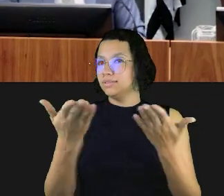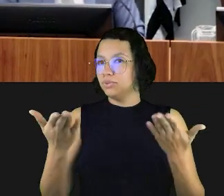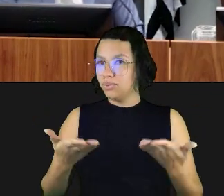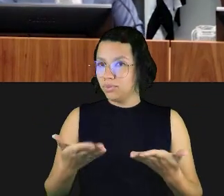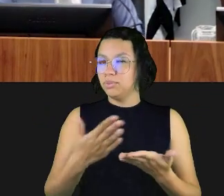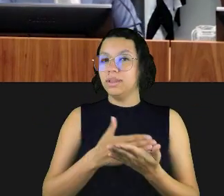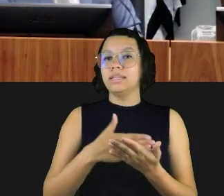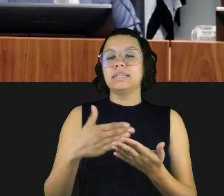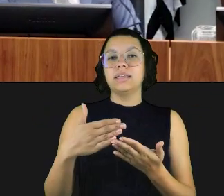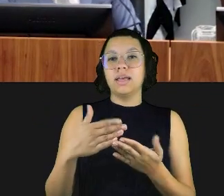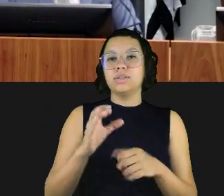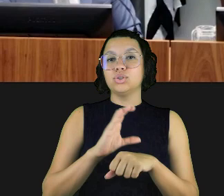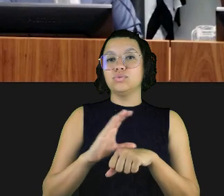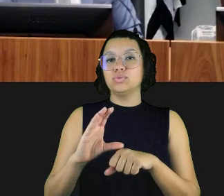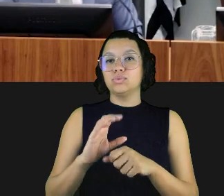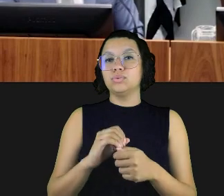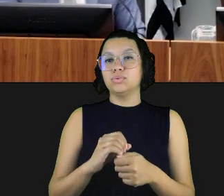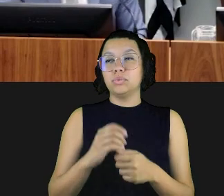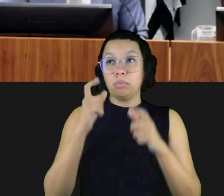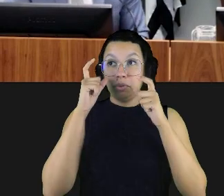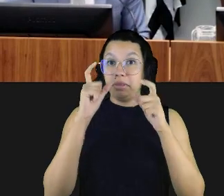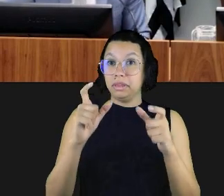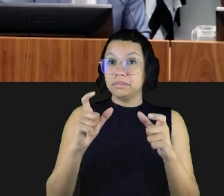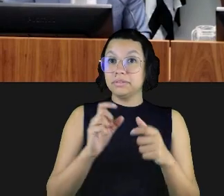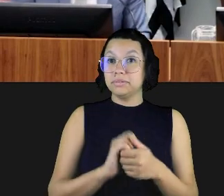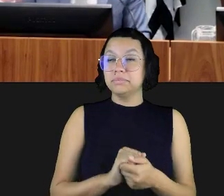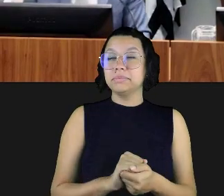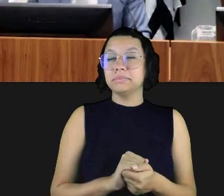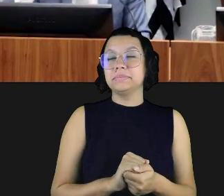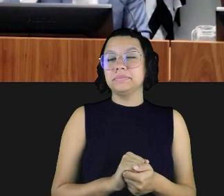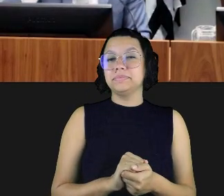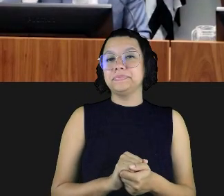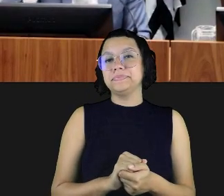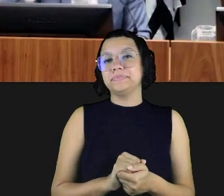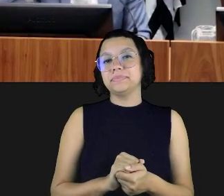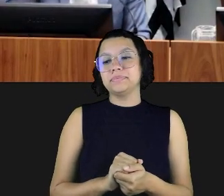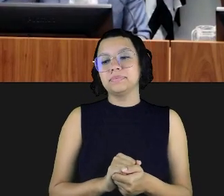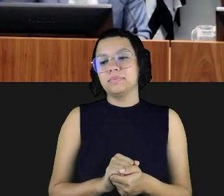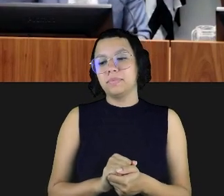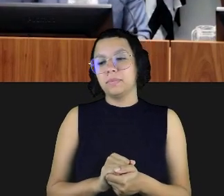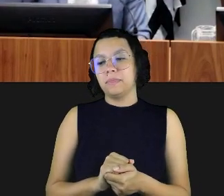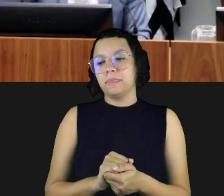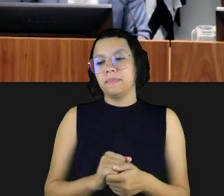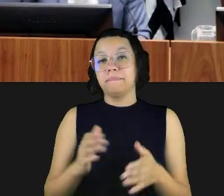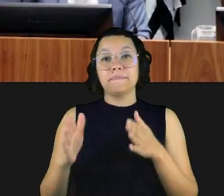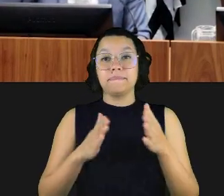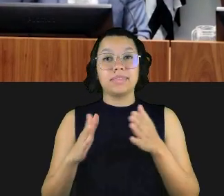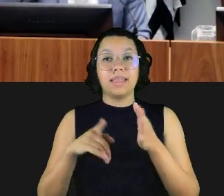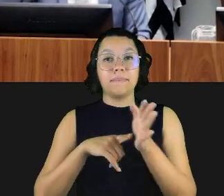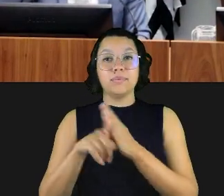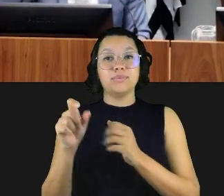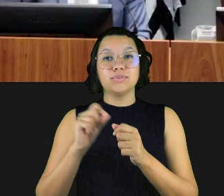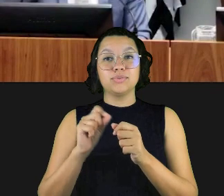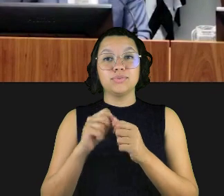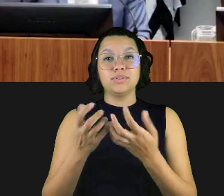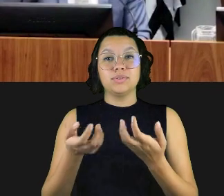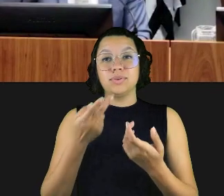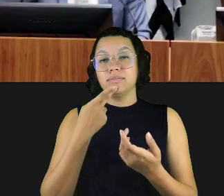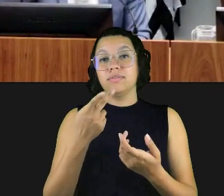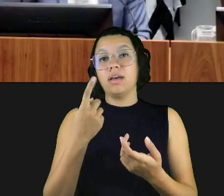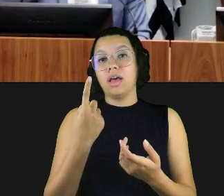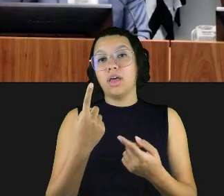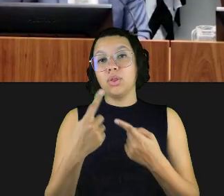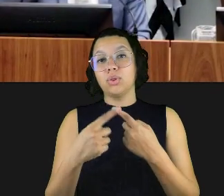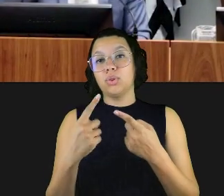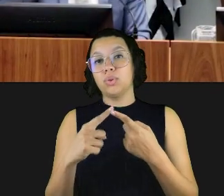interessante. E dentre as perguntas que eu fiz, eu gostaria de destacar duas, né? Já para, de